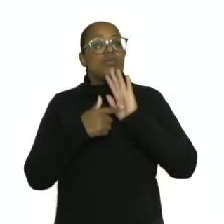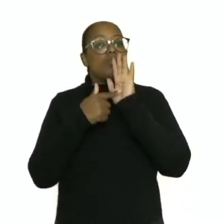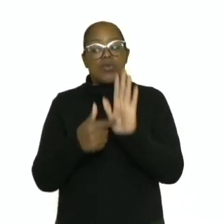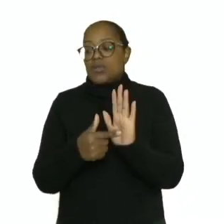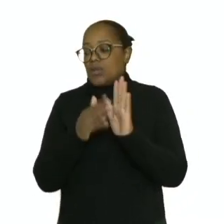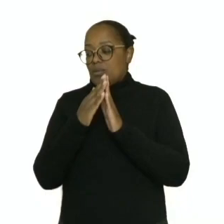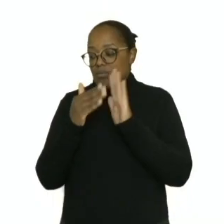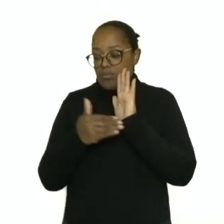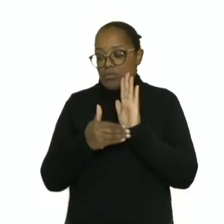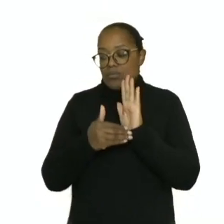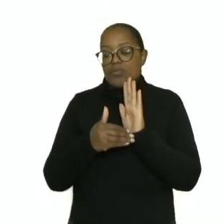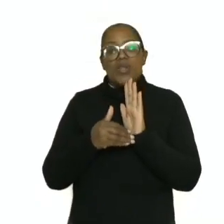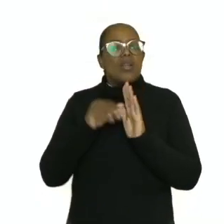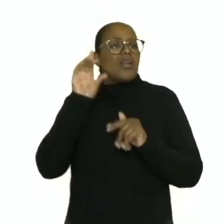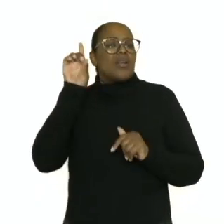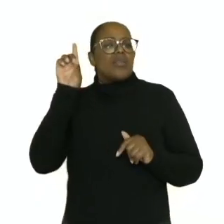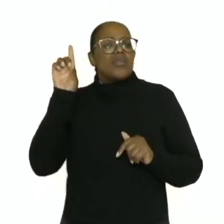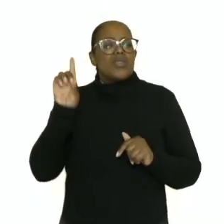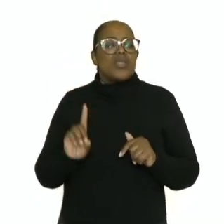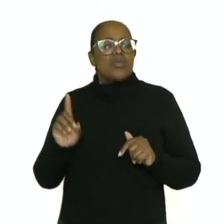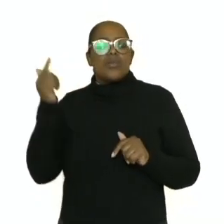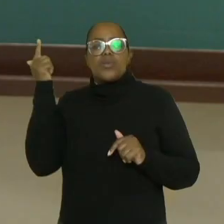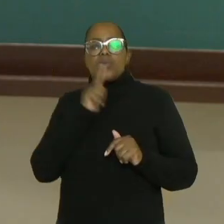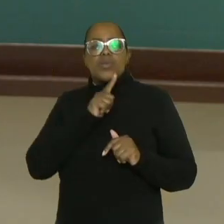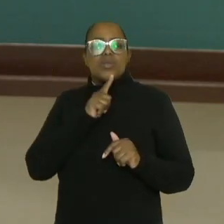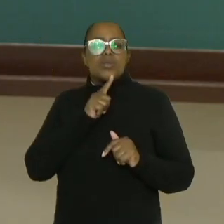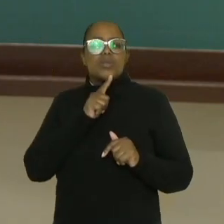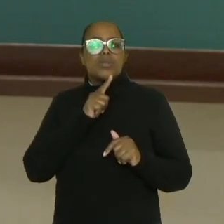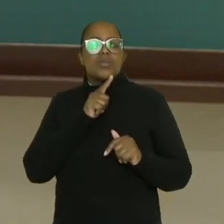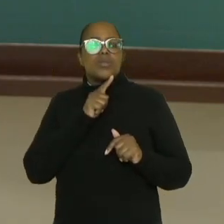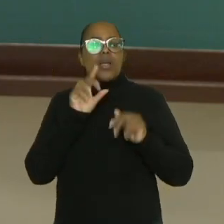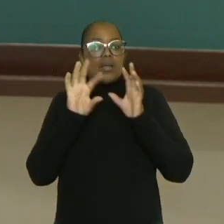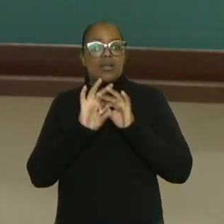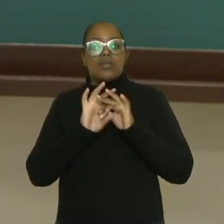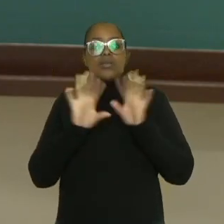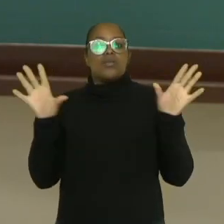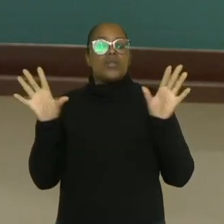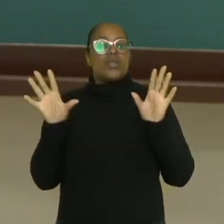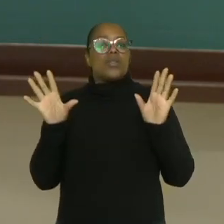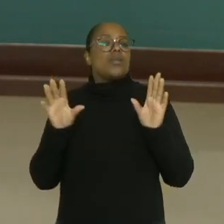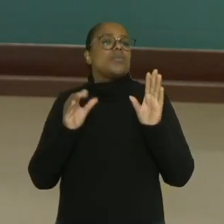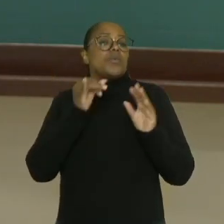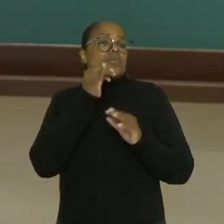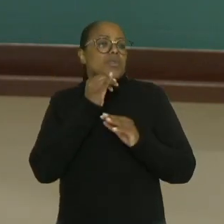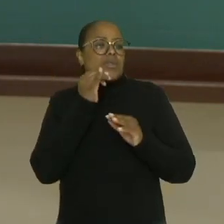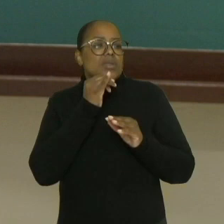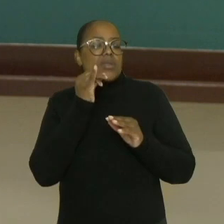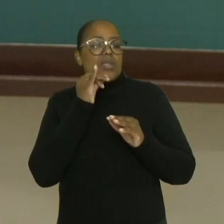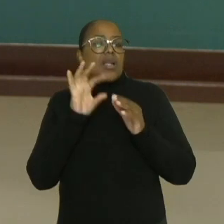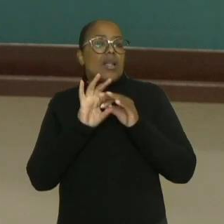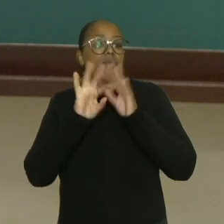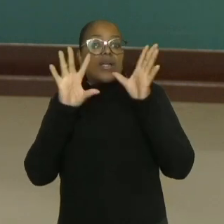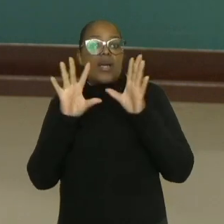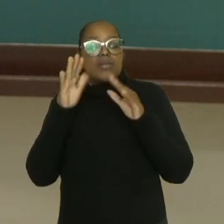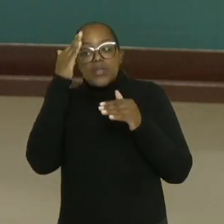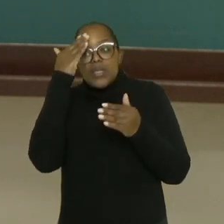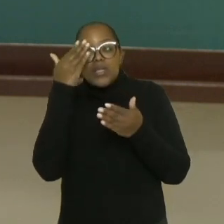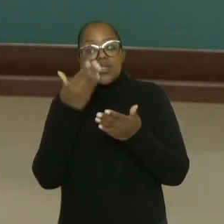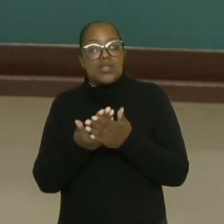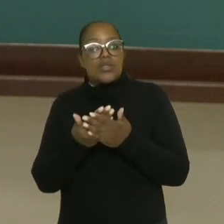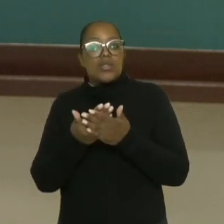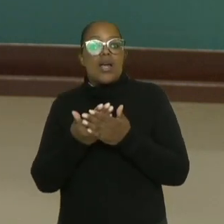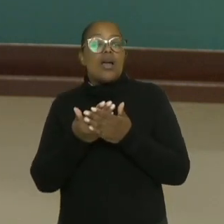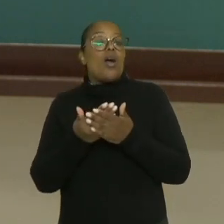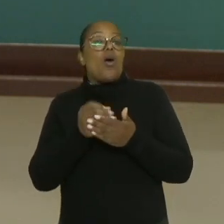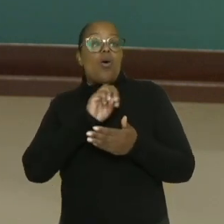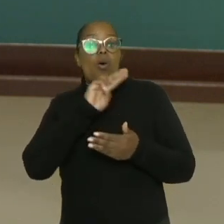cara. São direitos que concernem ao indivíduo e as liberdades. Por exemplo, a liberdade de crença ou opção